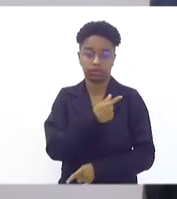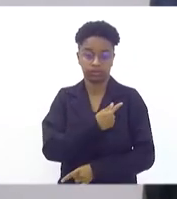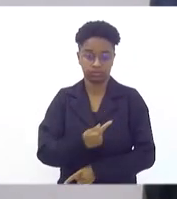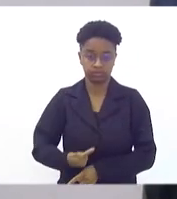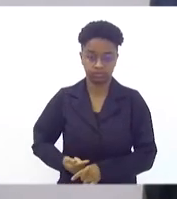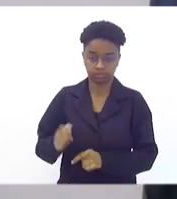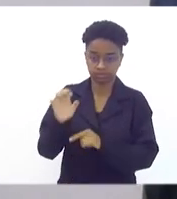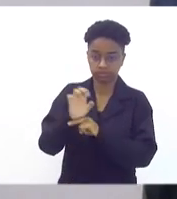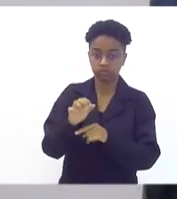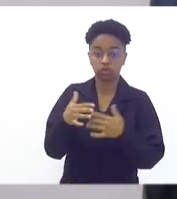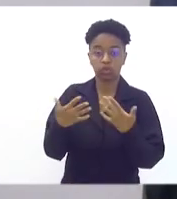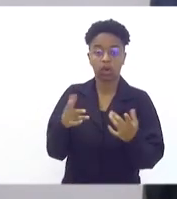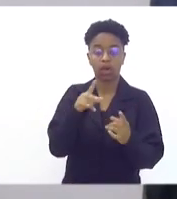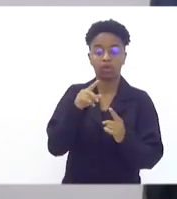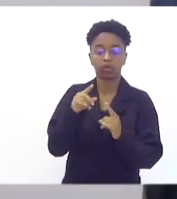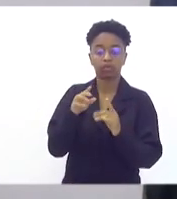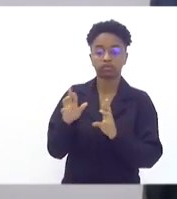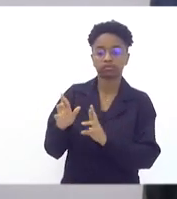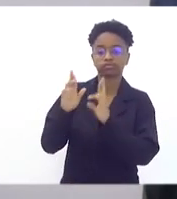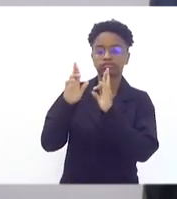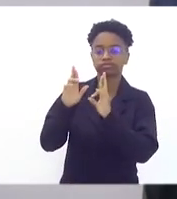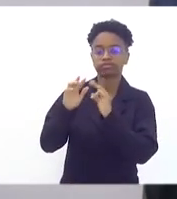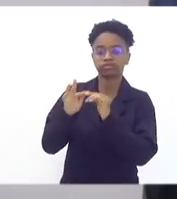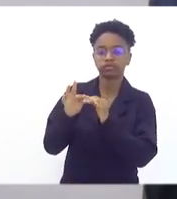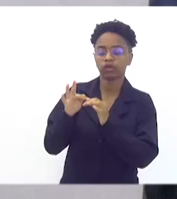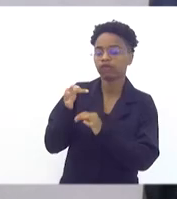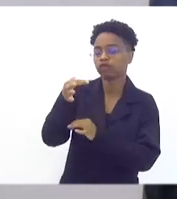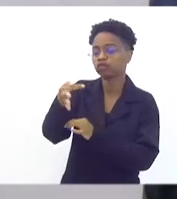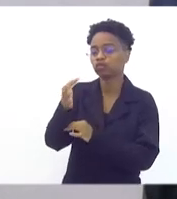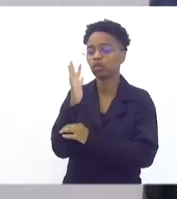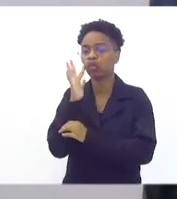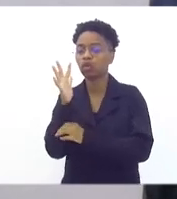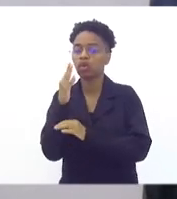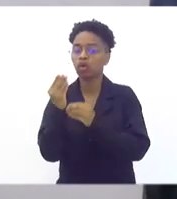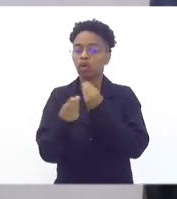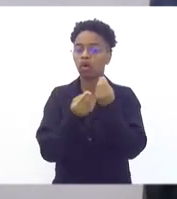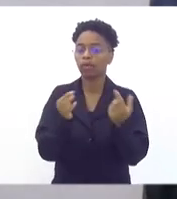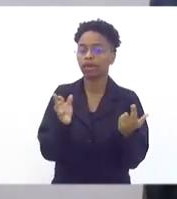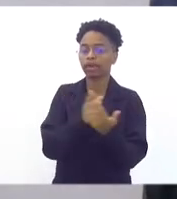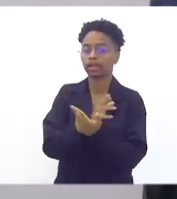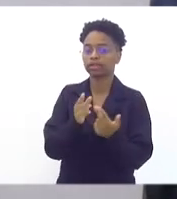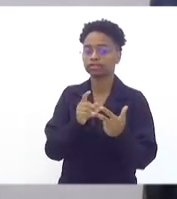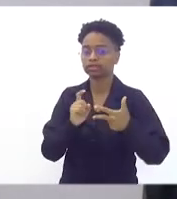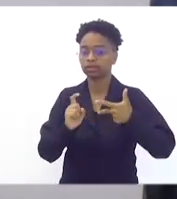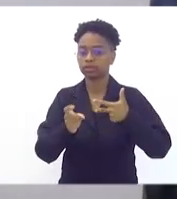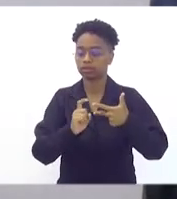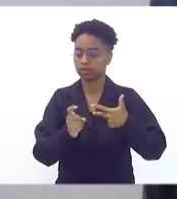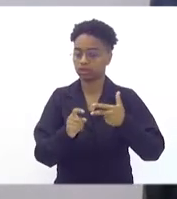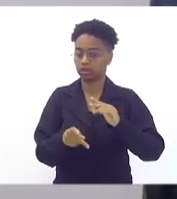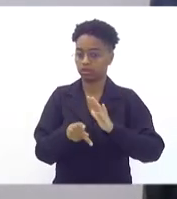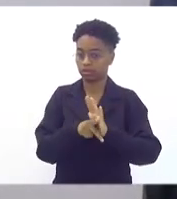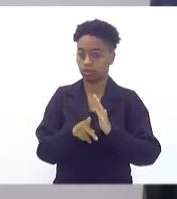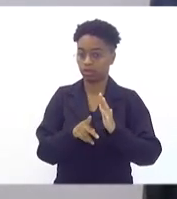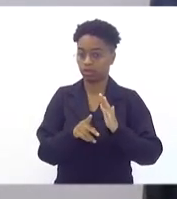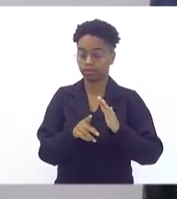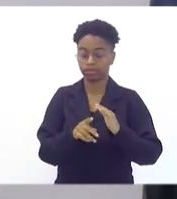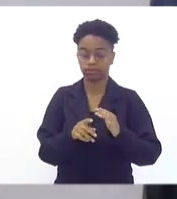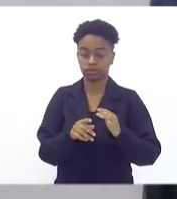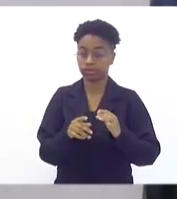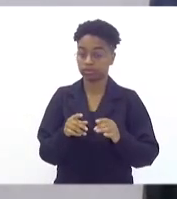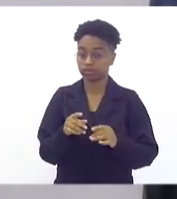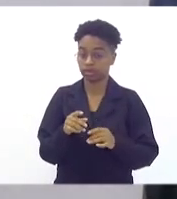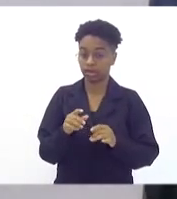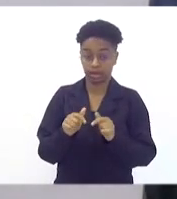a perspectiva a como está essa relação hoje com o poder executivo da empresa concessionária